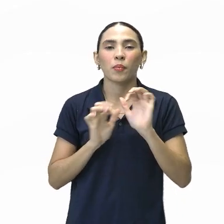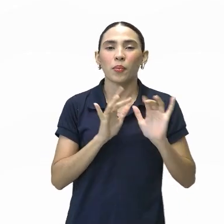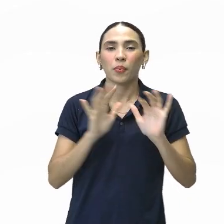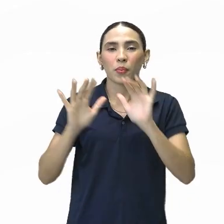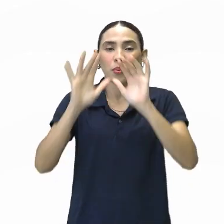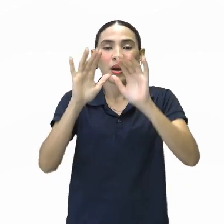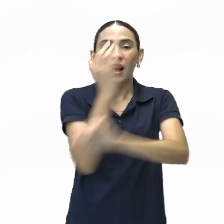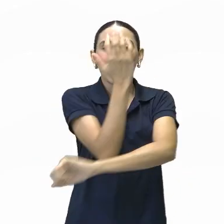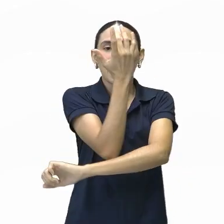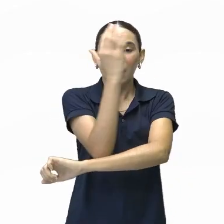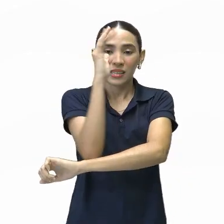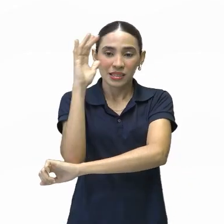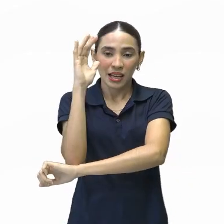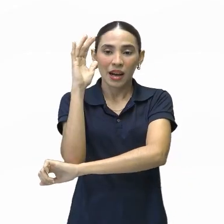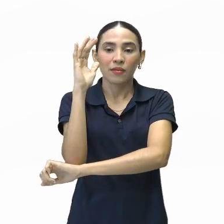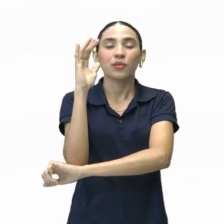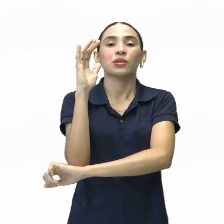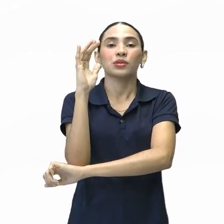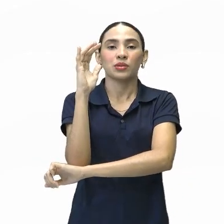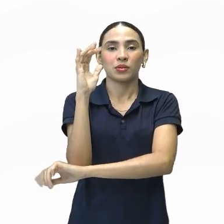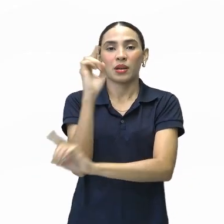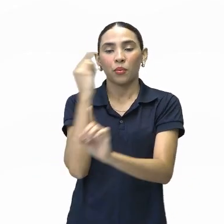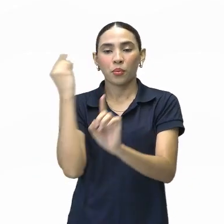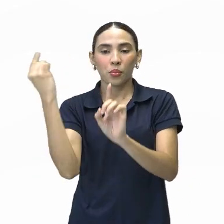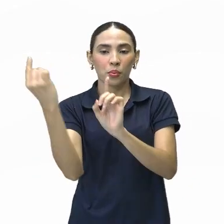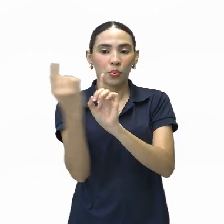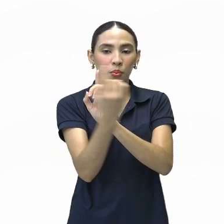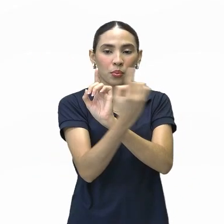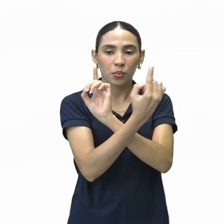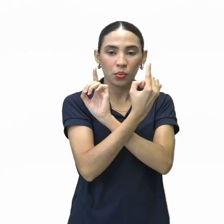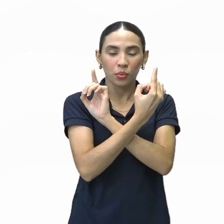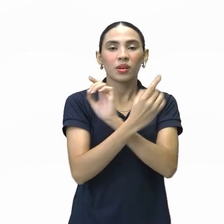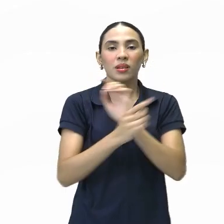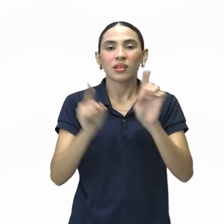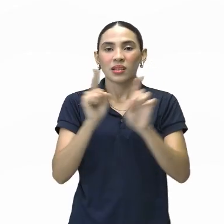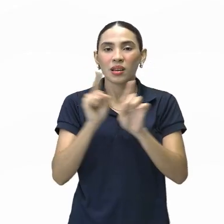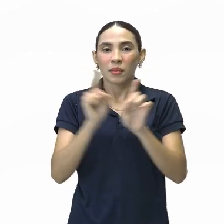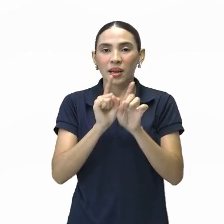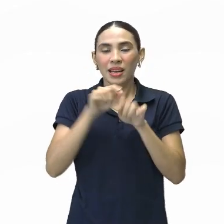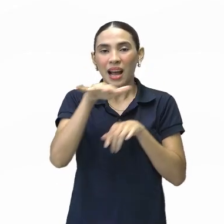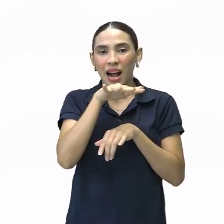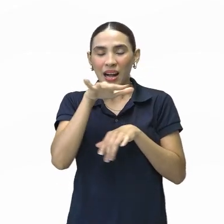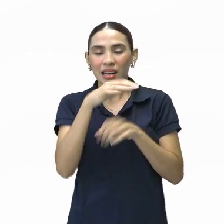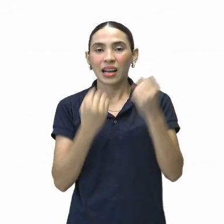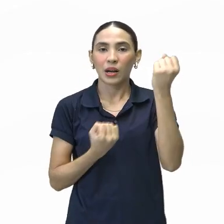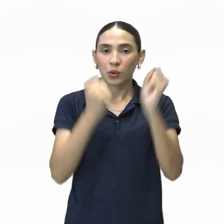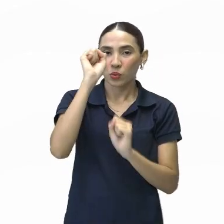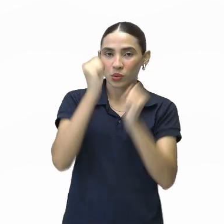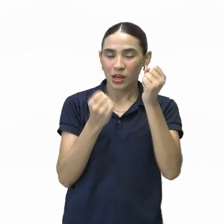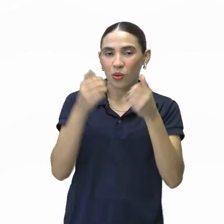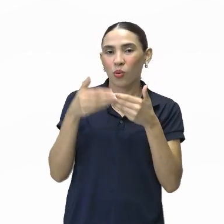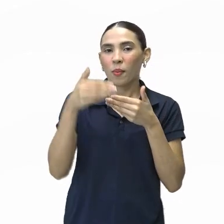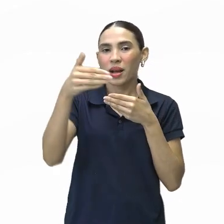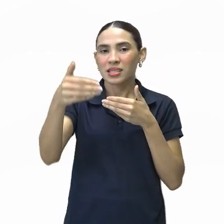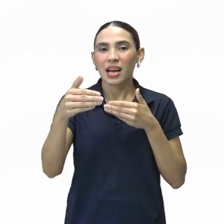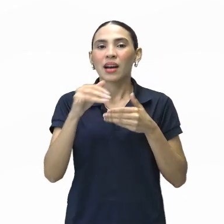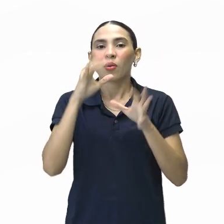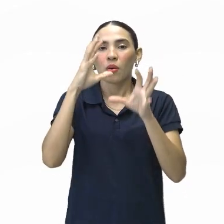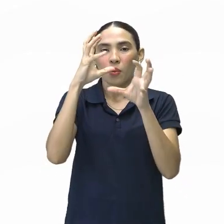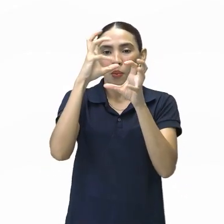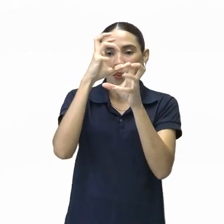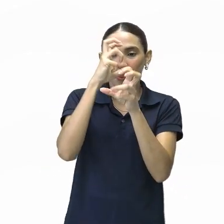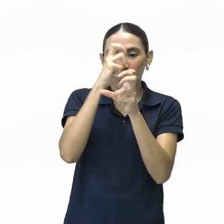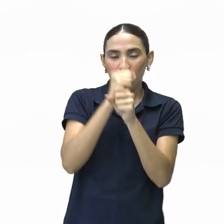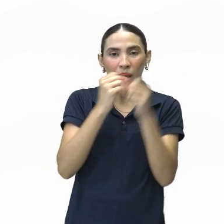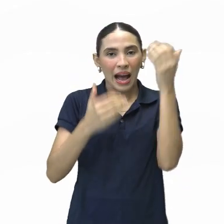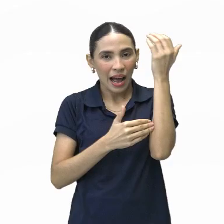as árvores nos arredores, na verdade, dessa área industrial, começaram a escurecer por